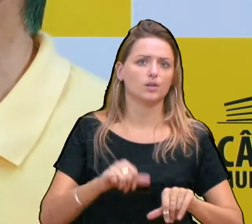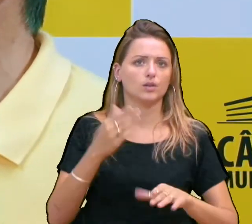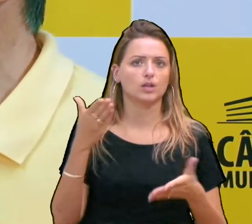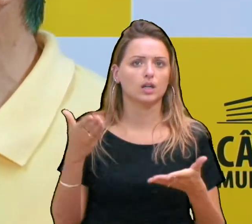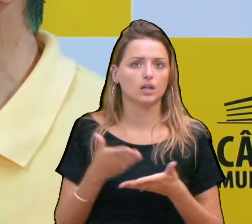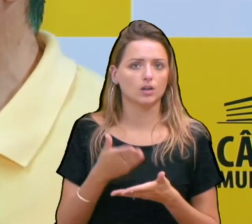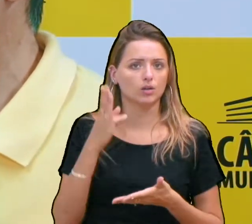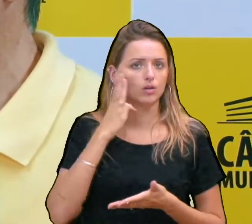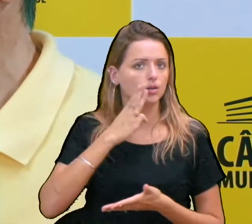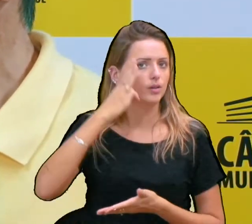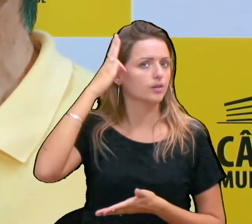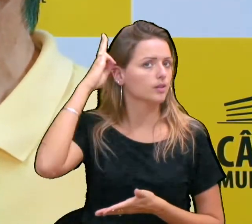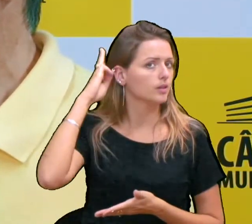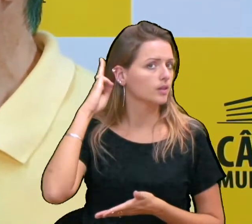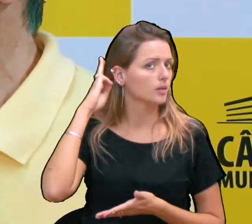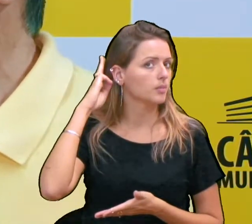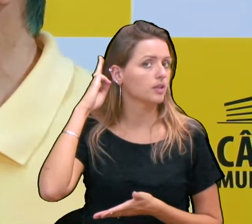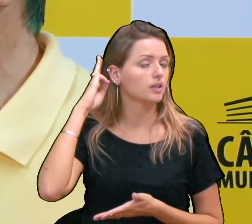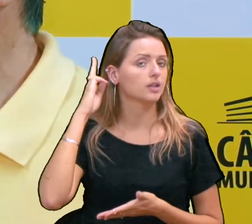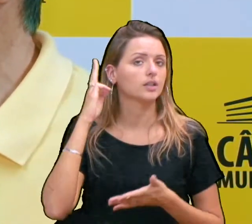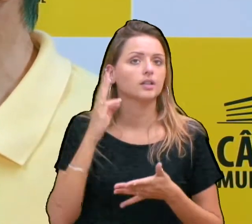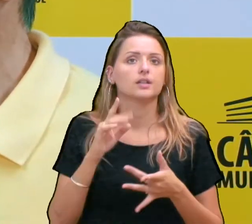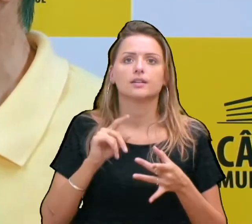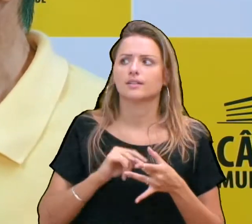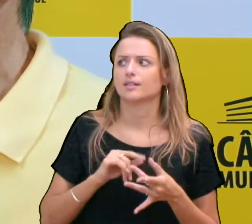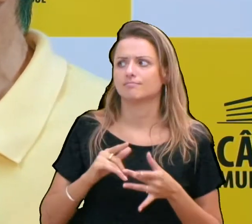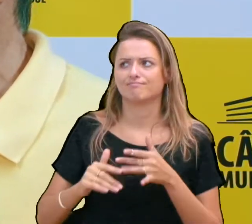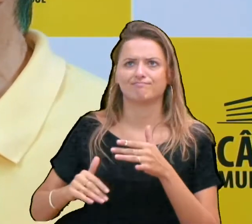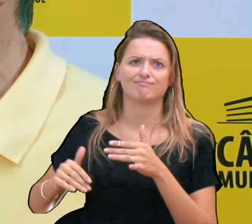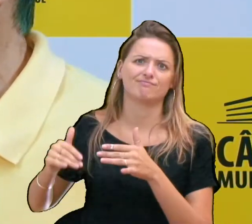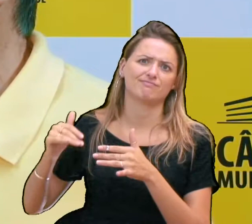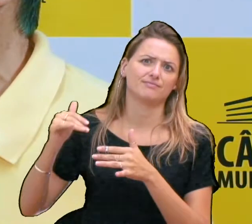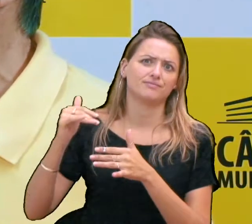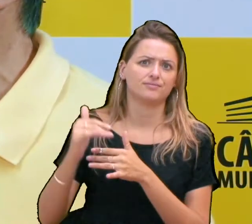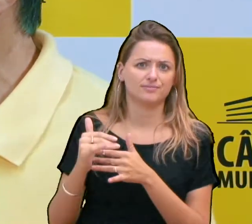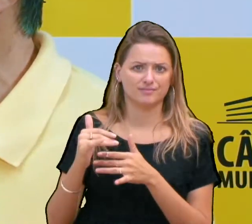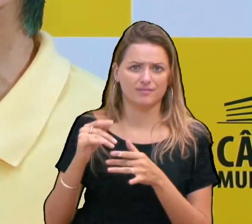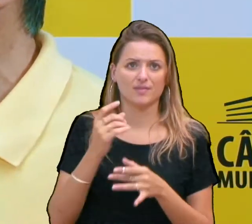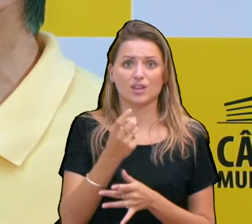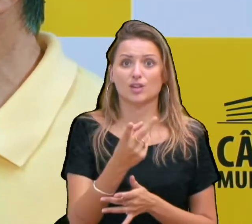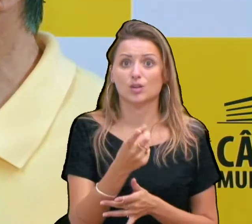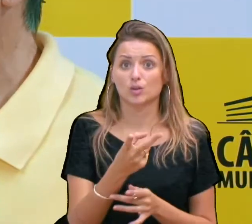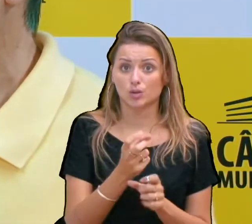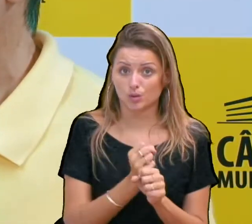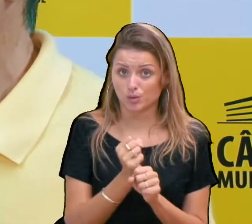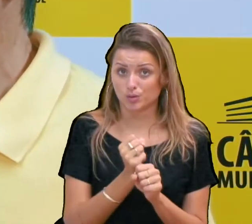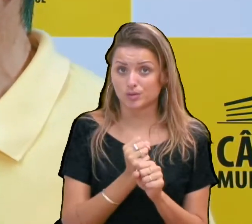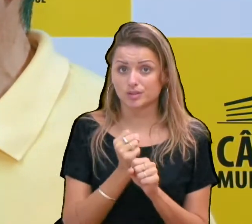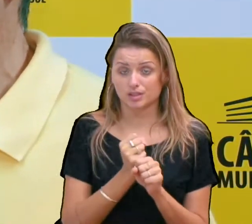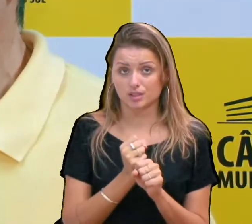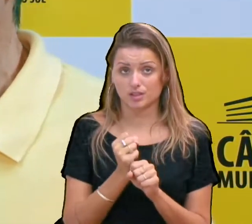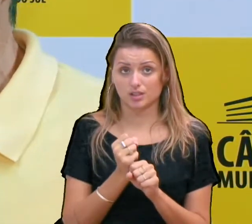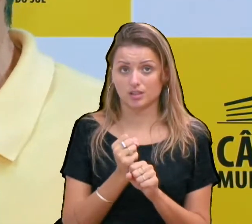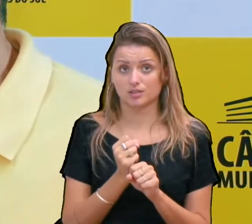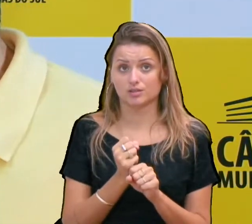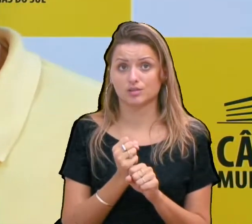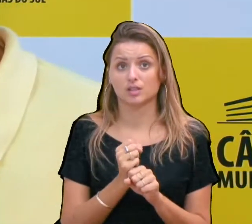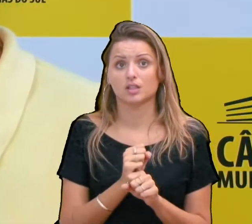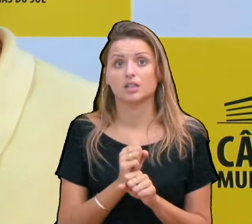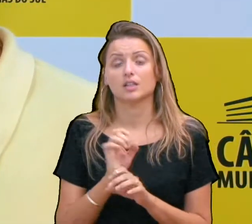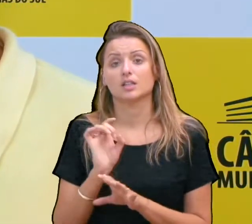atual governo, Michel Temer. Esse se superou. Ele elevou para 12 anos e baixou